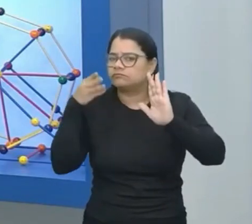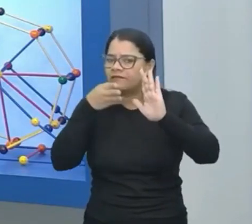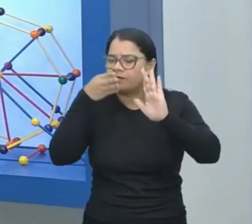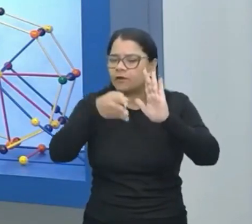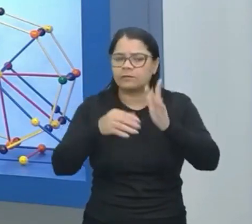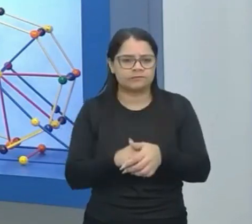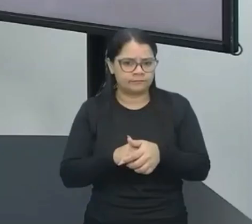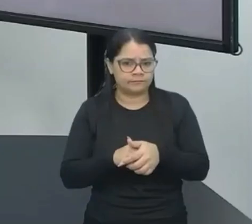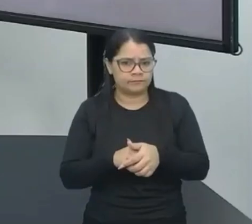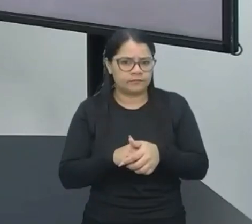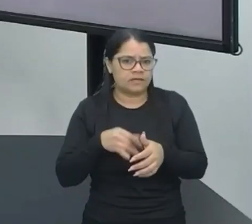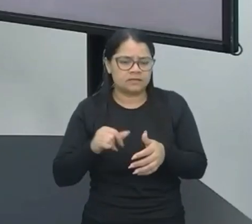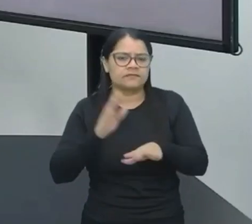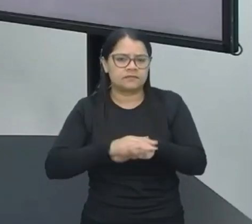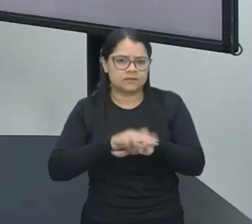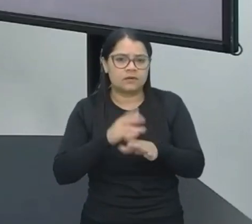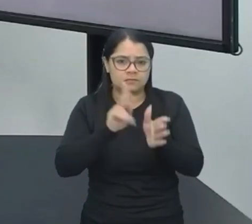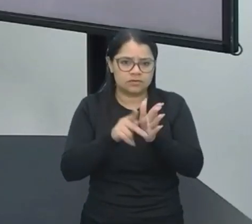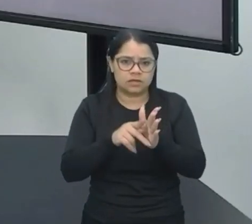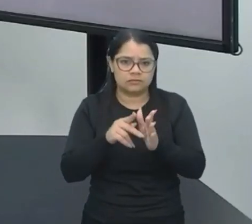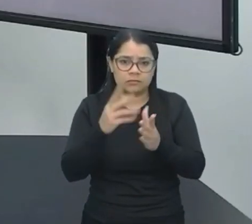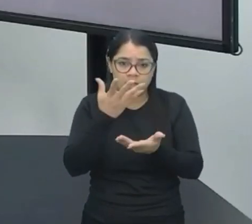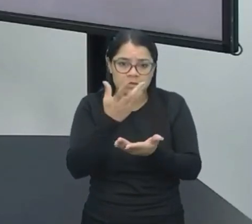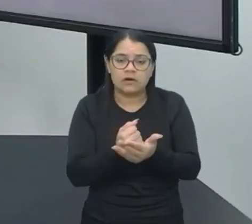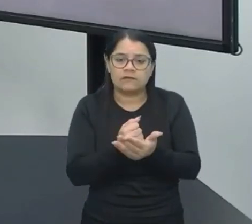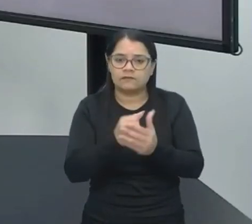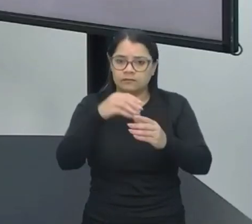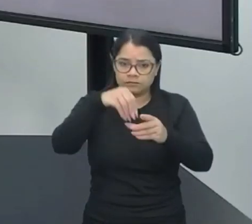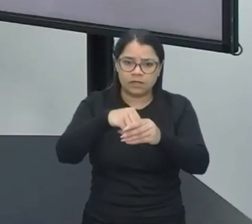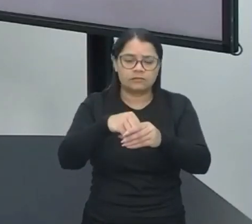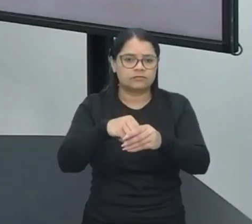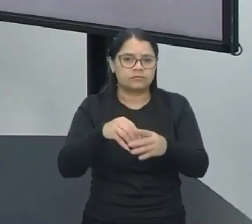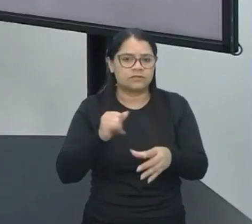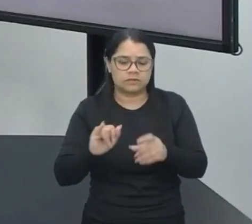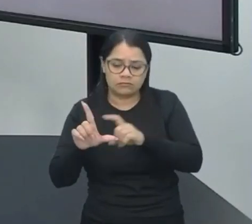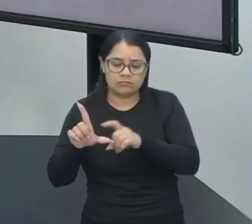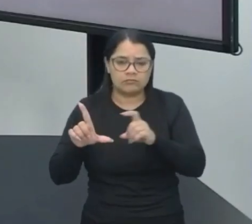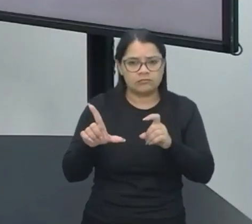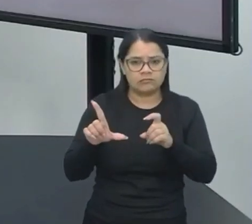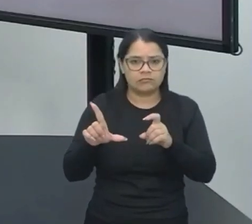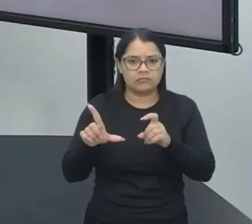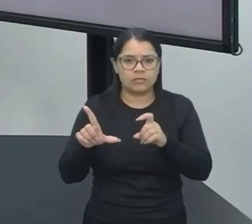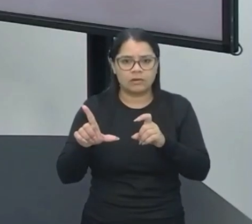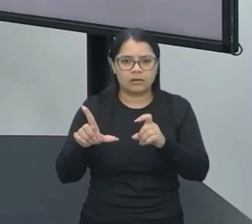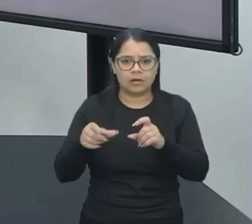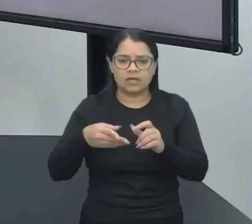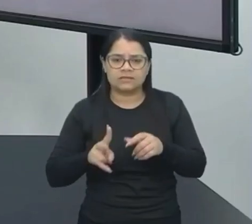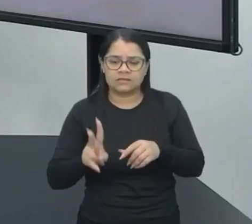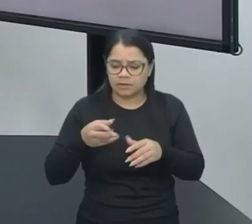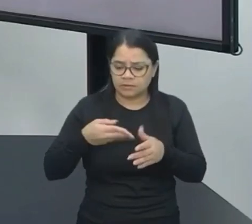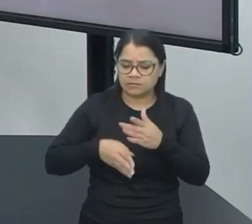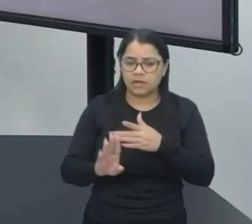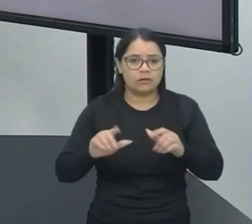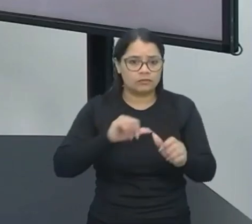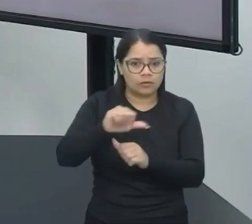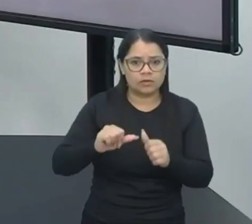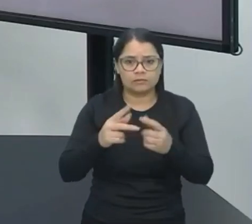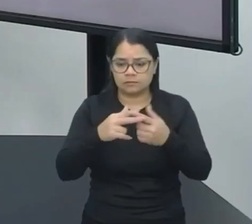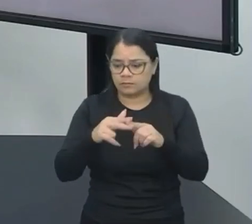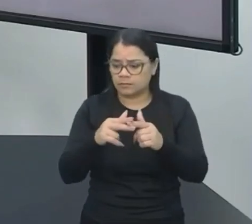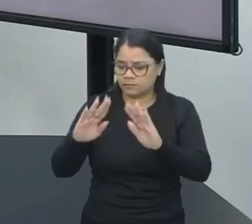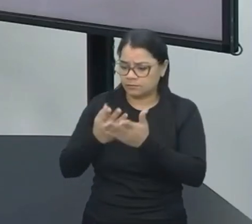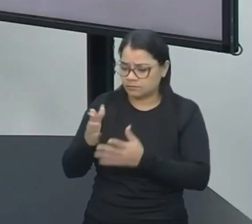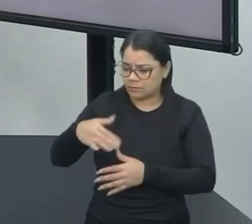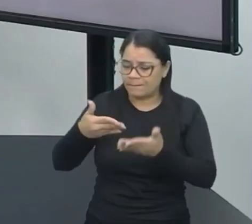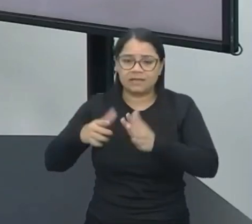ele fizer os projetos dele, eles vão ficar todos salvos lá dentro. Se faz sem logar, toda vez que ele sair, troca de equipamento na escola, se perdeu tudo